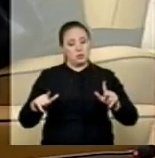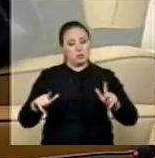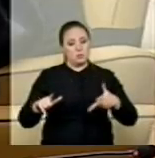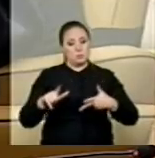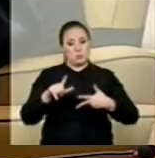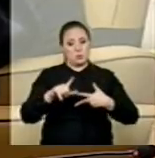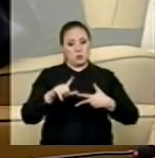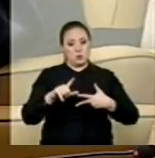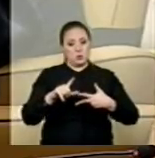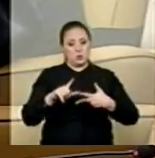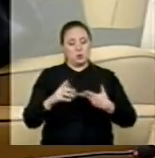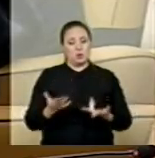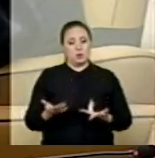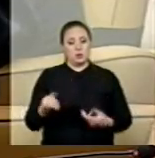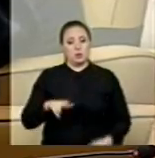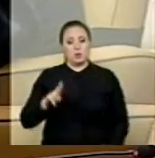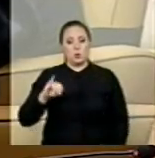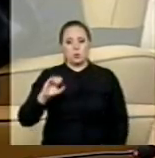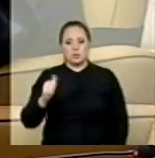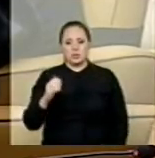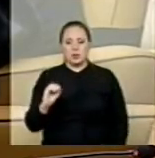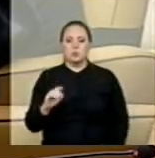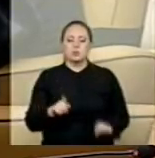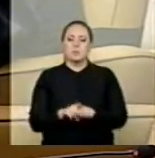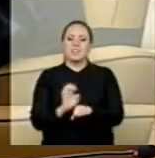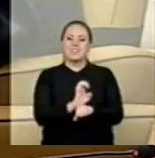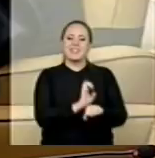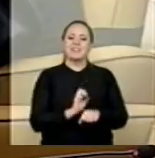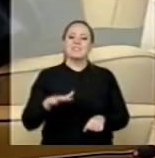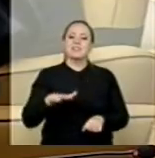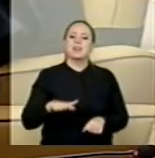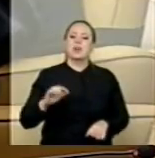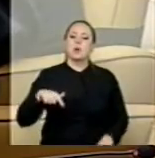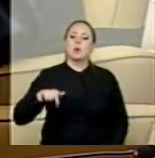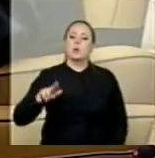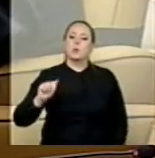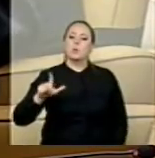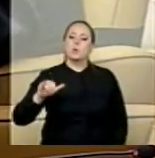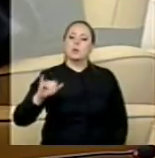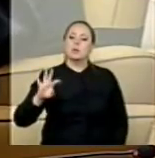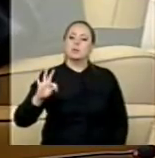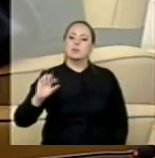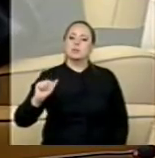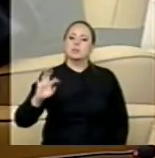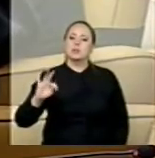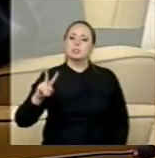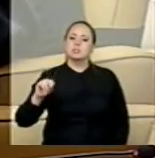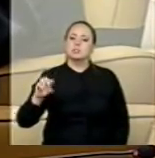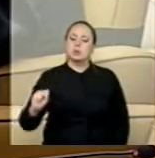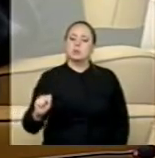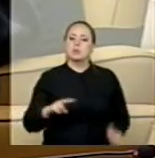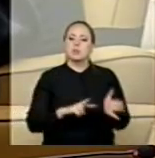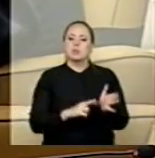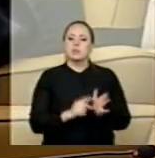dos Estados em termos qualitativos, ou seja, a partir do relevo de